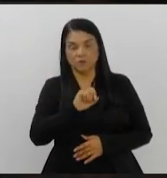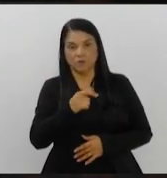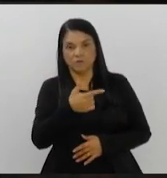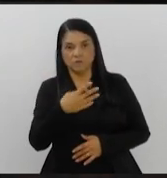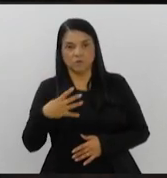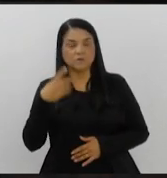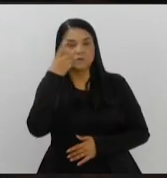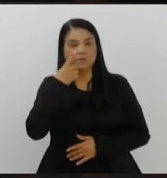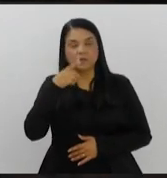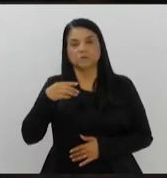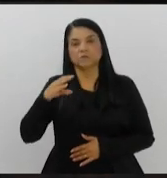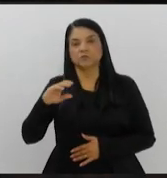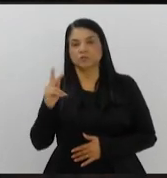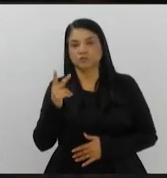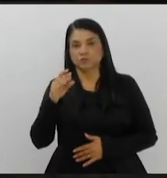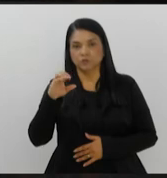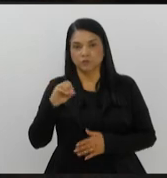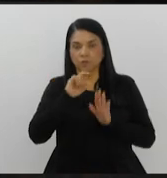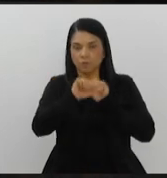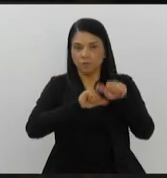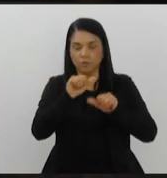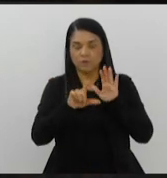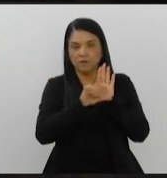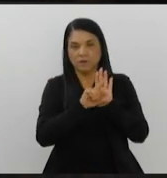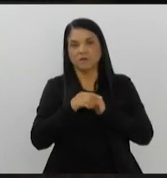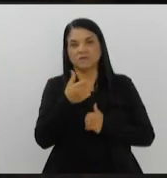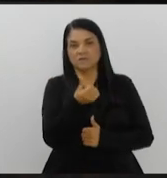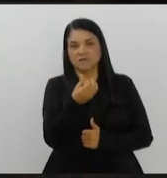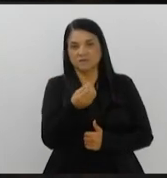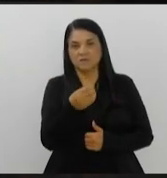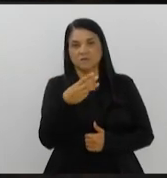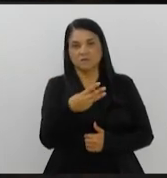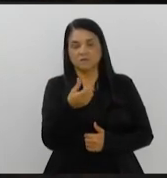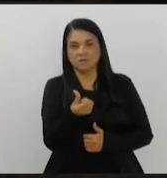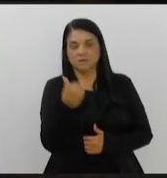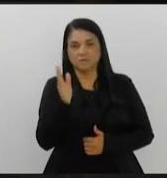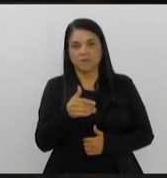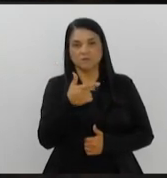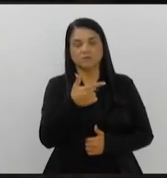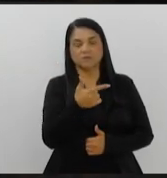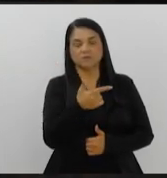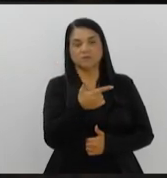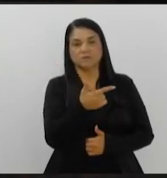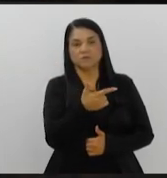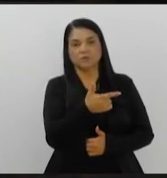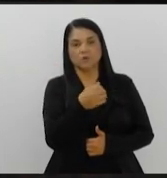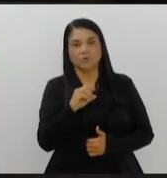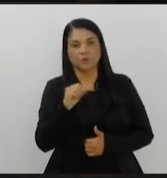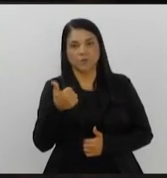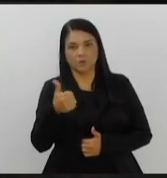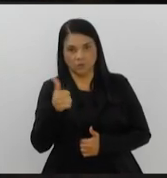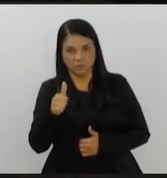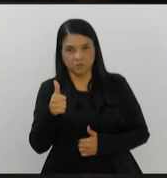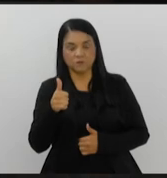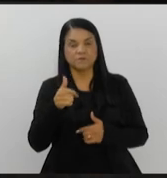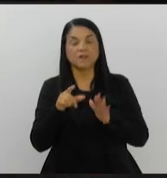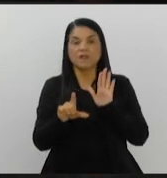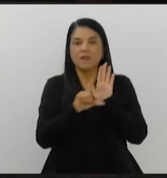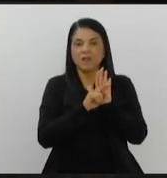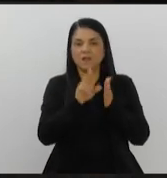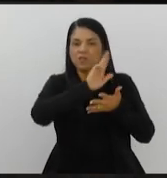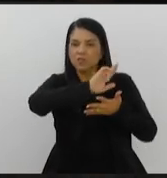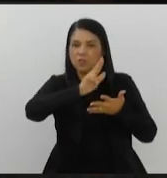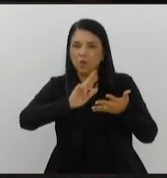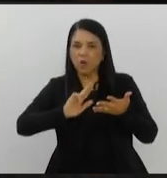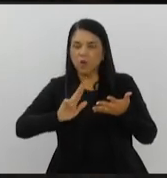que altera a lei 6036 de 9 de setembro de 2011, que concilia as leis que dispõem sobre nomes,